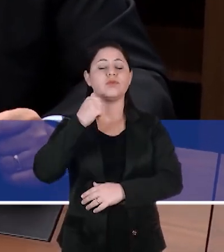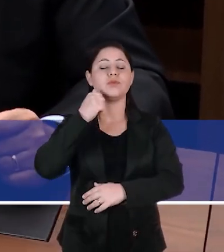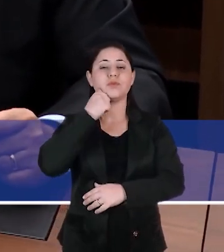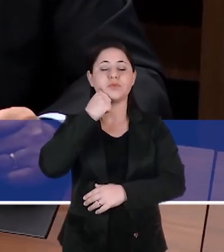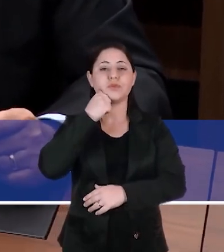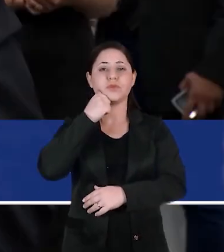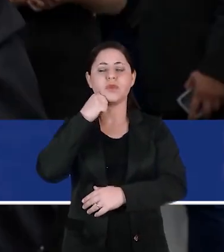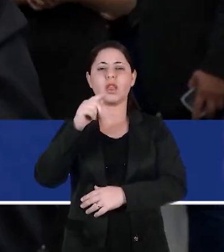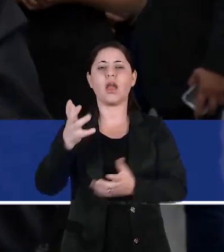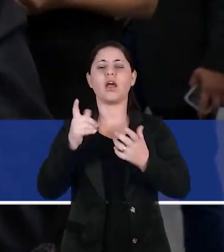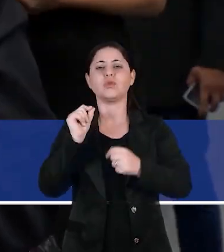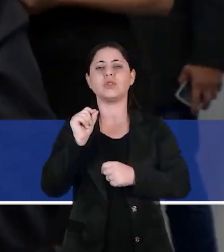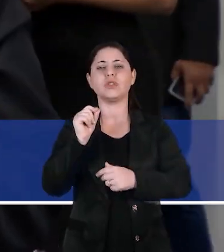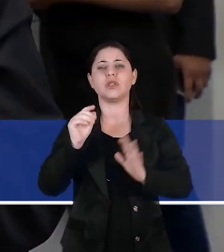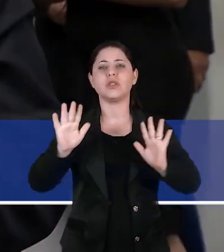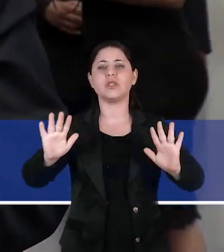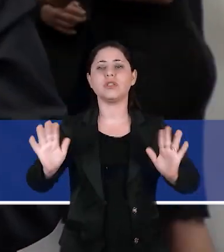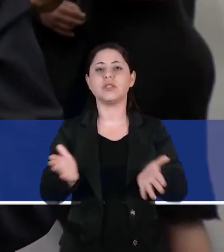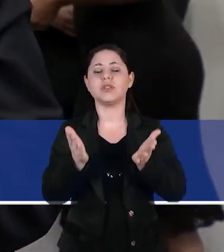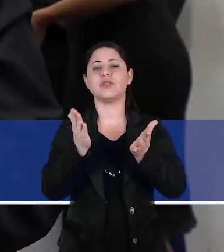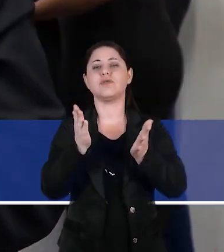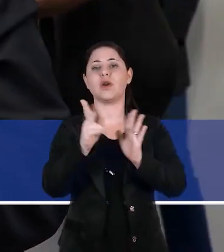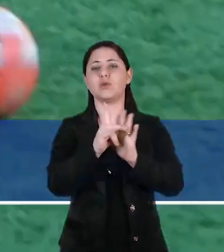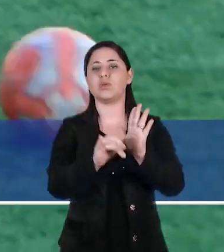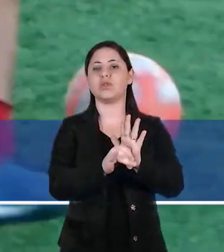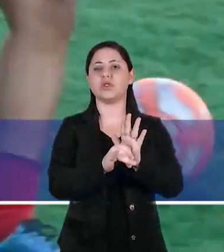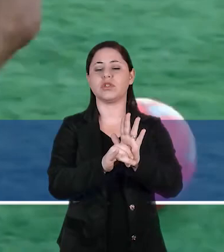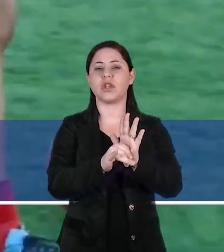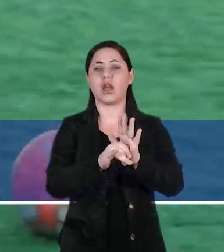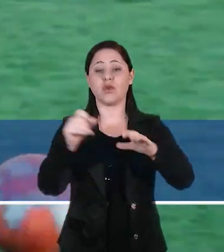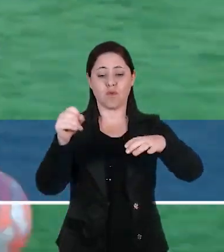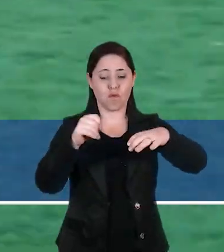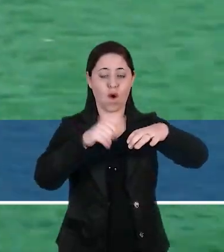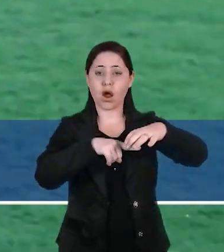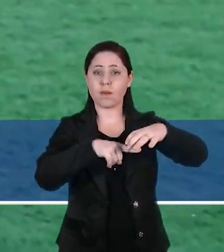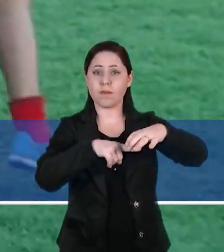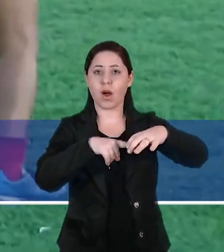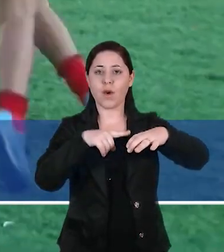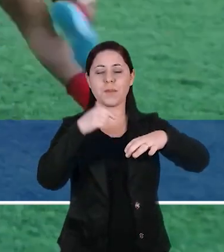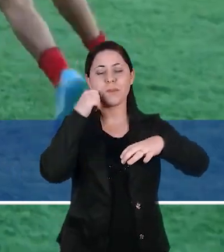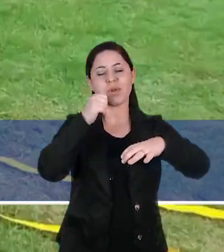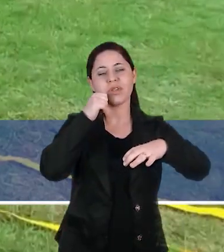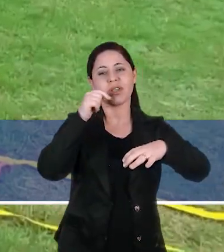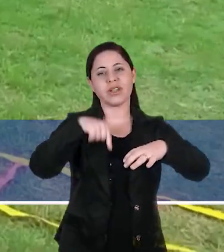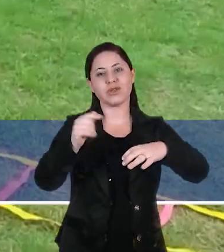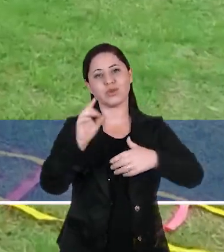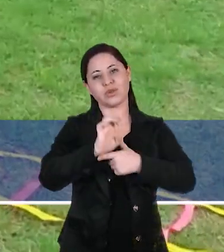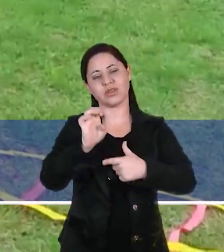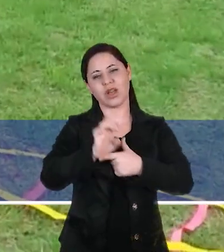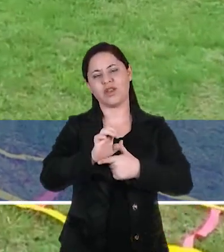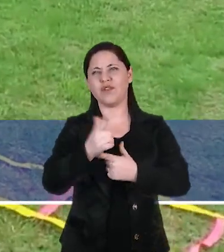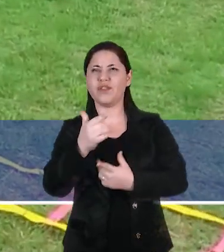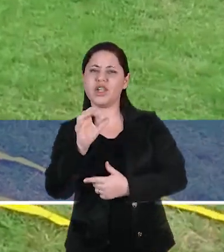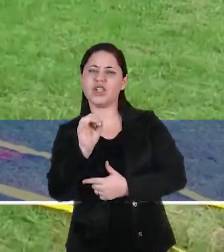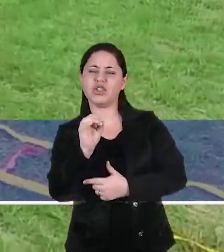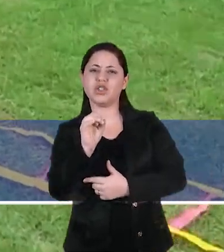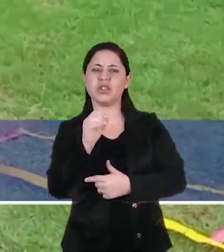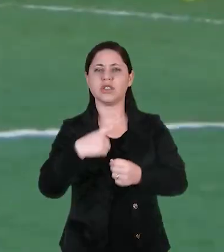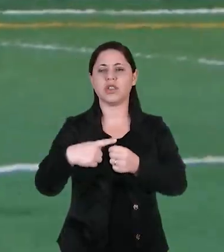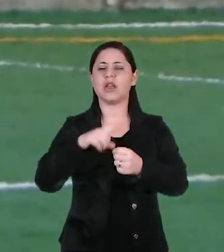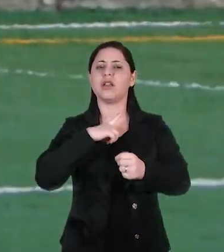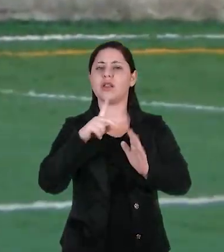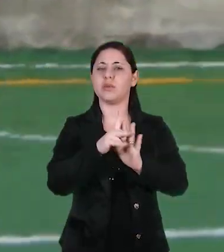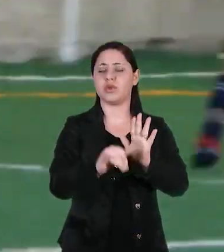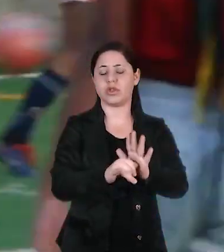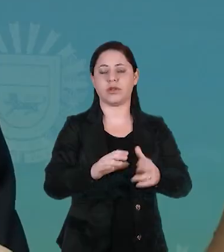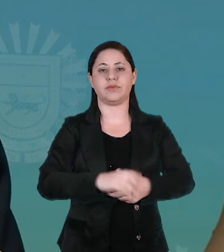do Republicanos, pretende incentivar, por meio de programa, a prática do futebol feminino no estado. Ao menos 20 cidades possuem projetos